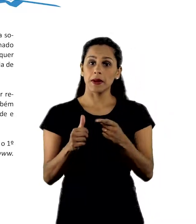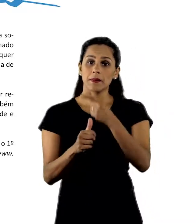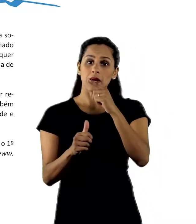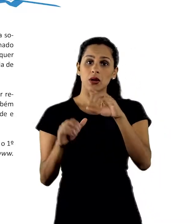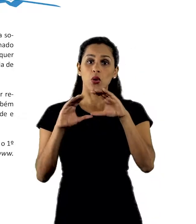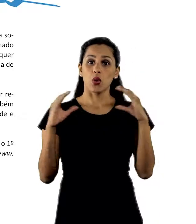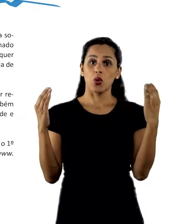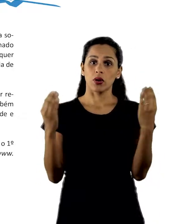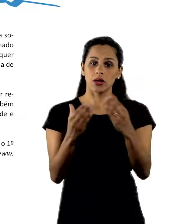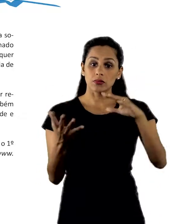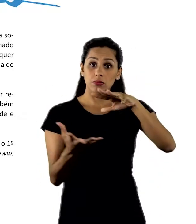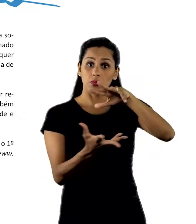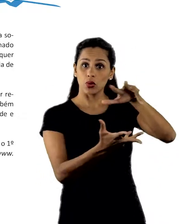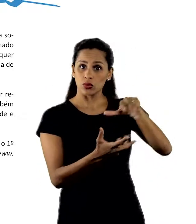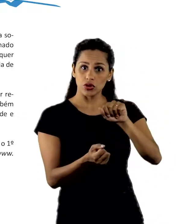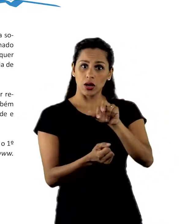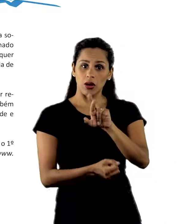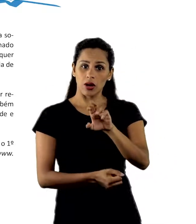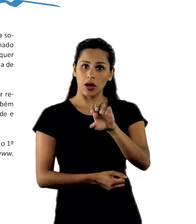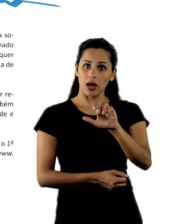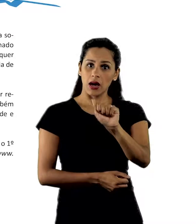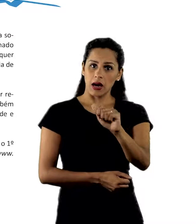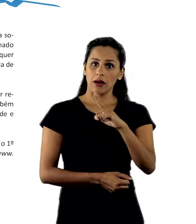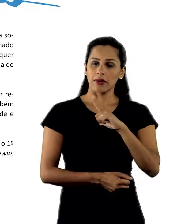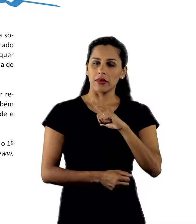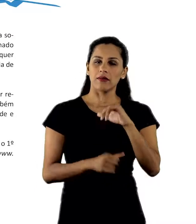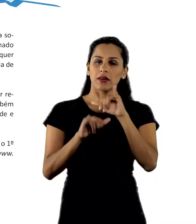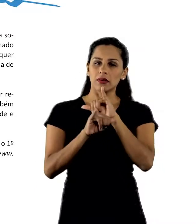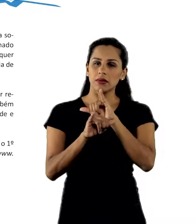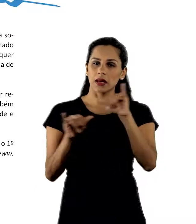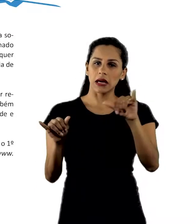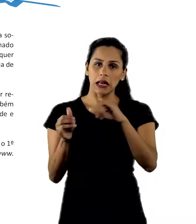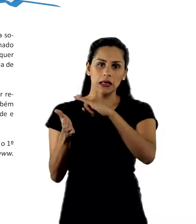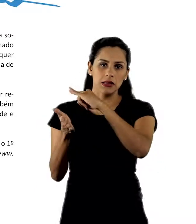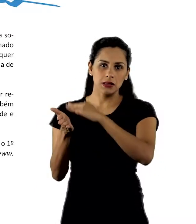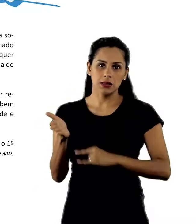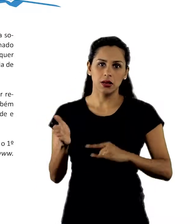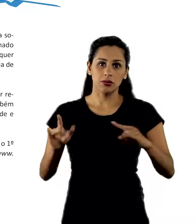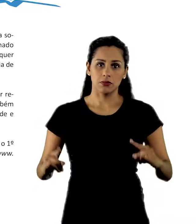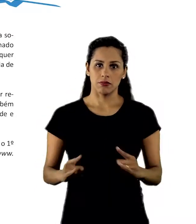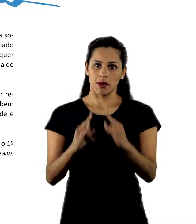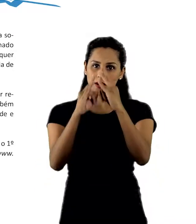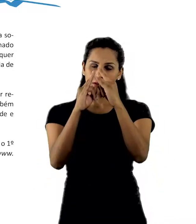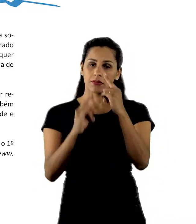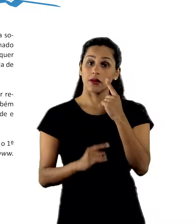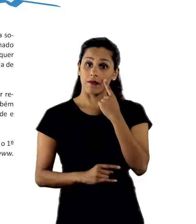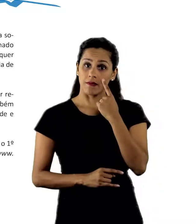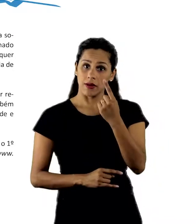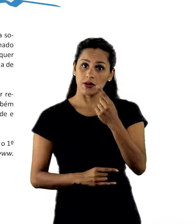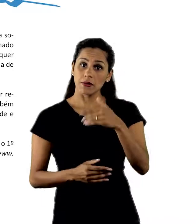paris que gerou a declaração de paris veja mais sobre a declaração em